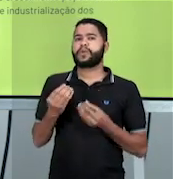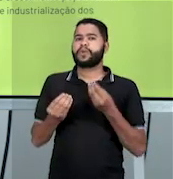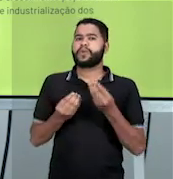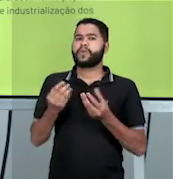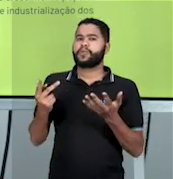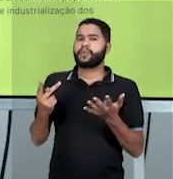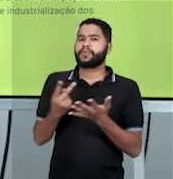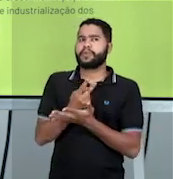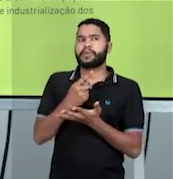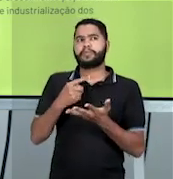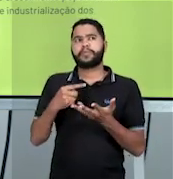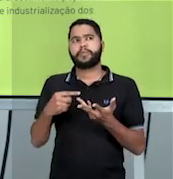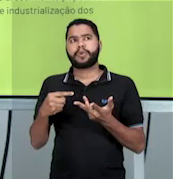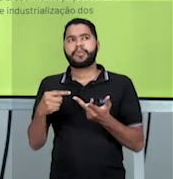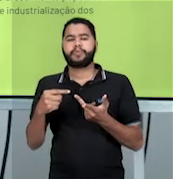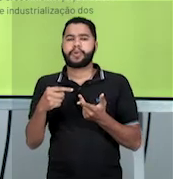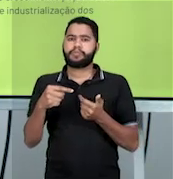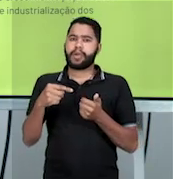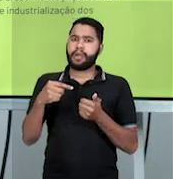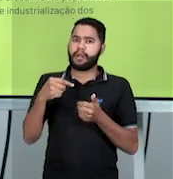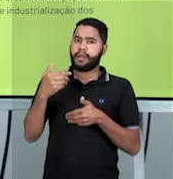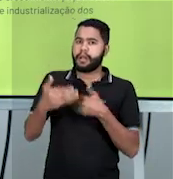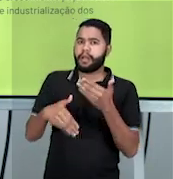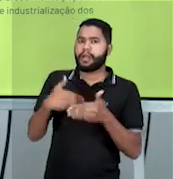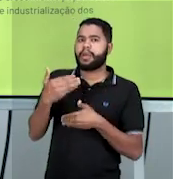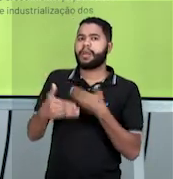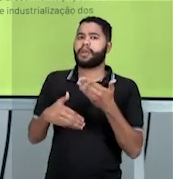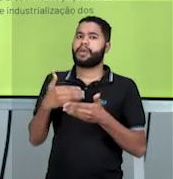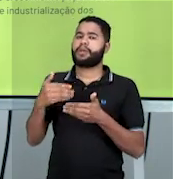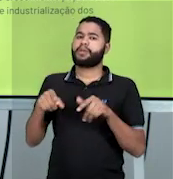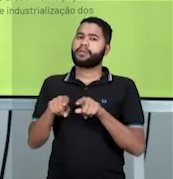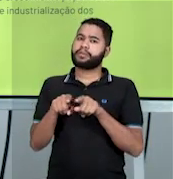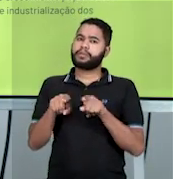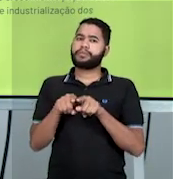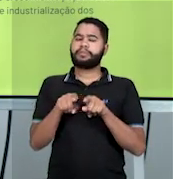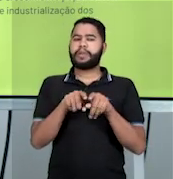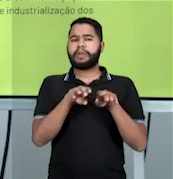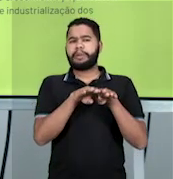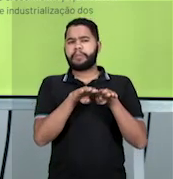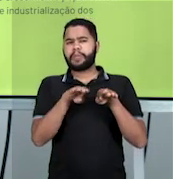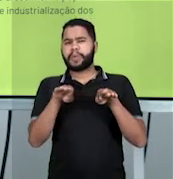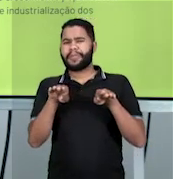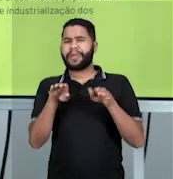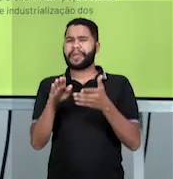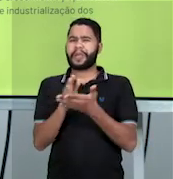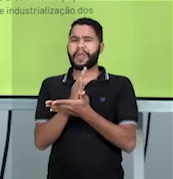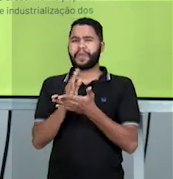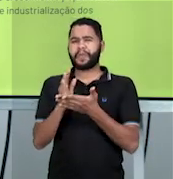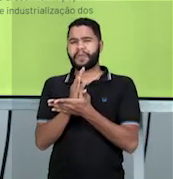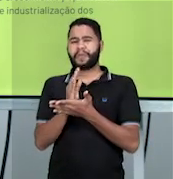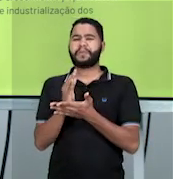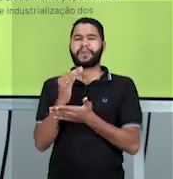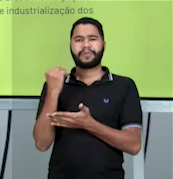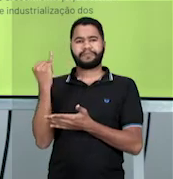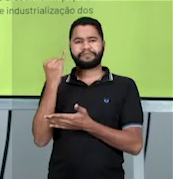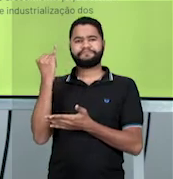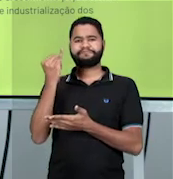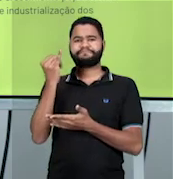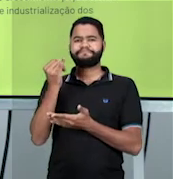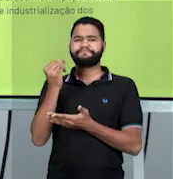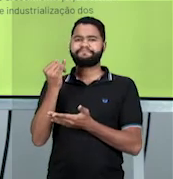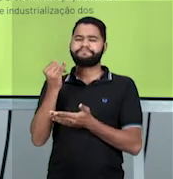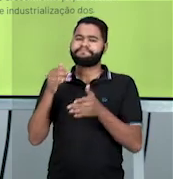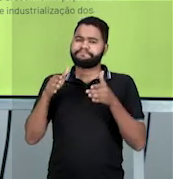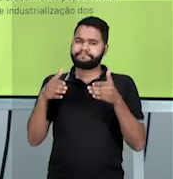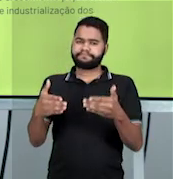esses picos, esses booms de crescimento, depois há uma certa estagnação em algumas partes do mundo. Acho que é importante isso frisar,